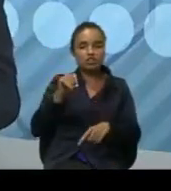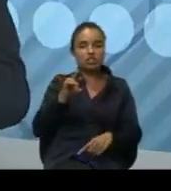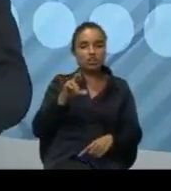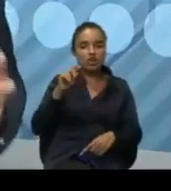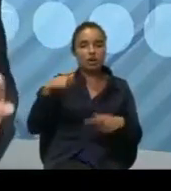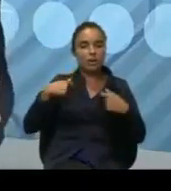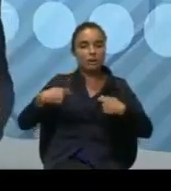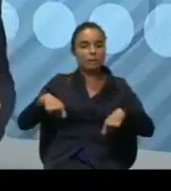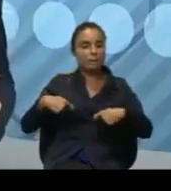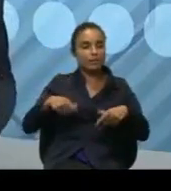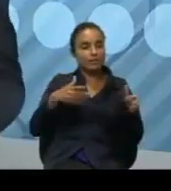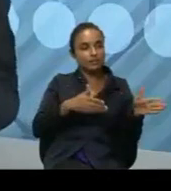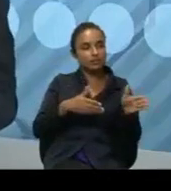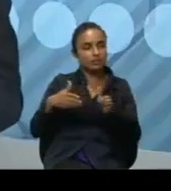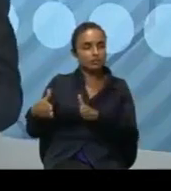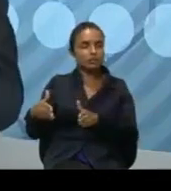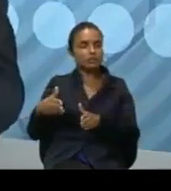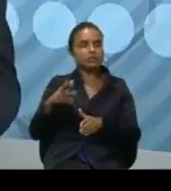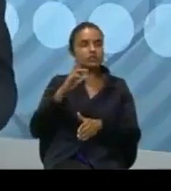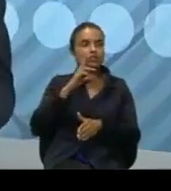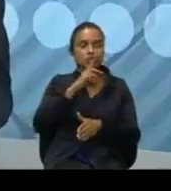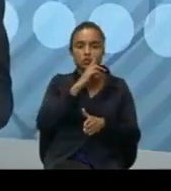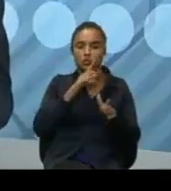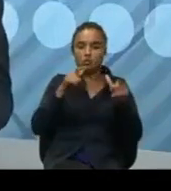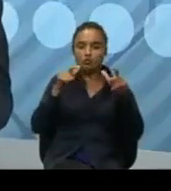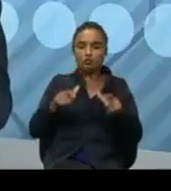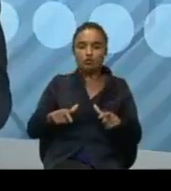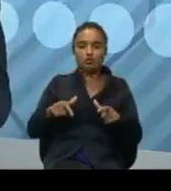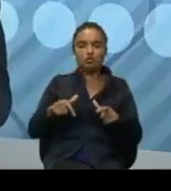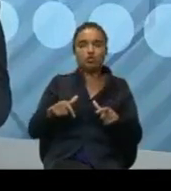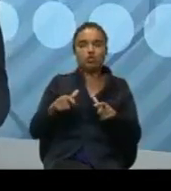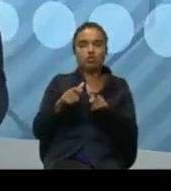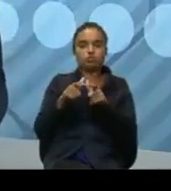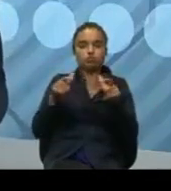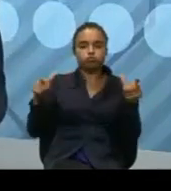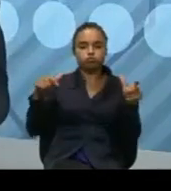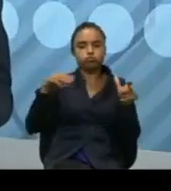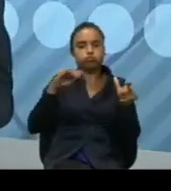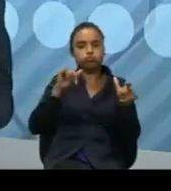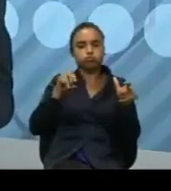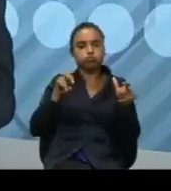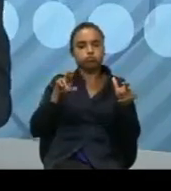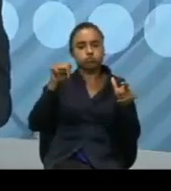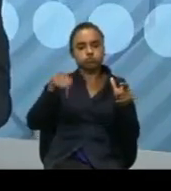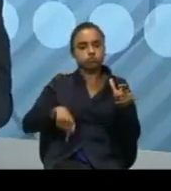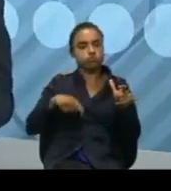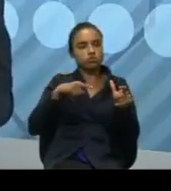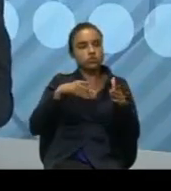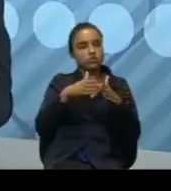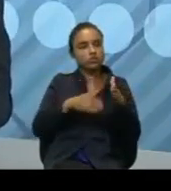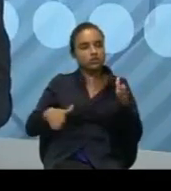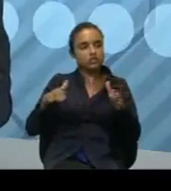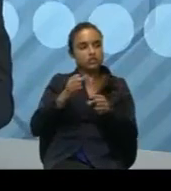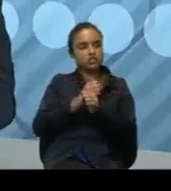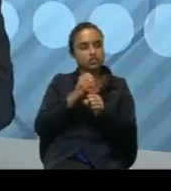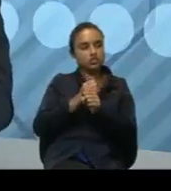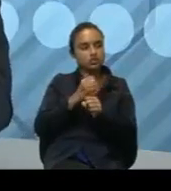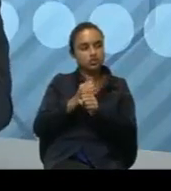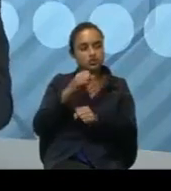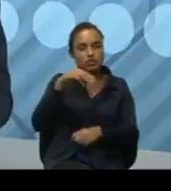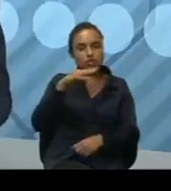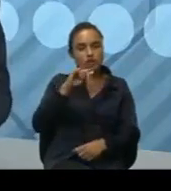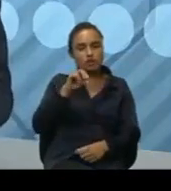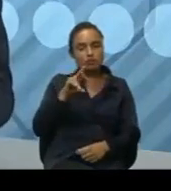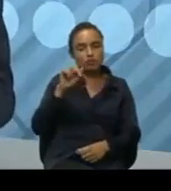eu precise de um refeitório grande, de um refeitório maior, de uma construção maior para acomodar esses meus trabalhadores,